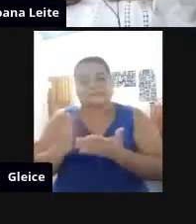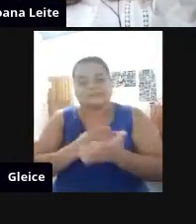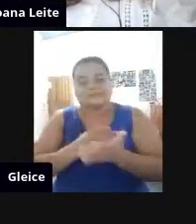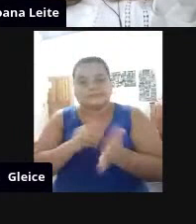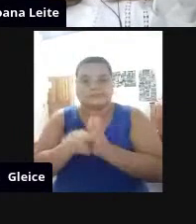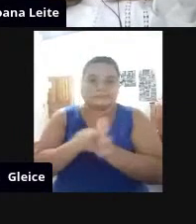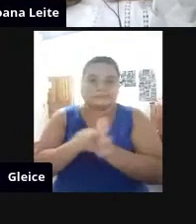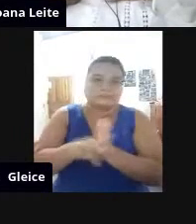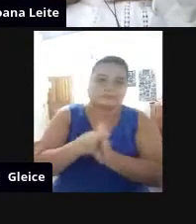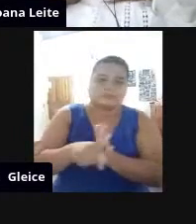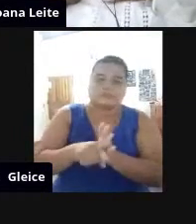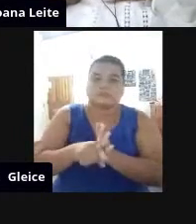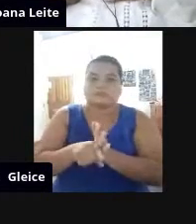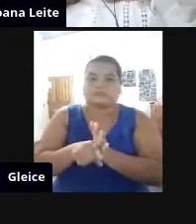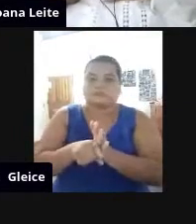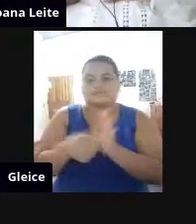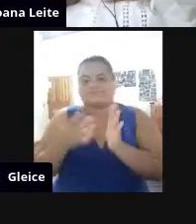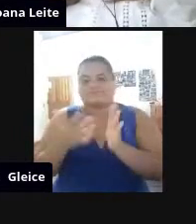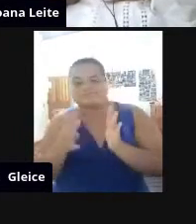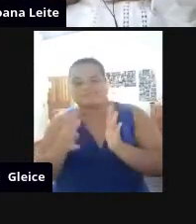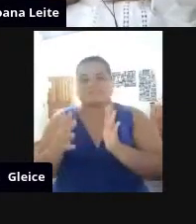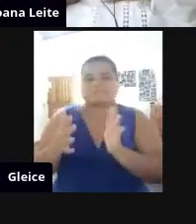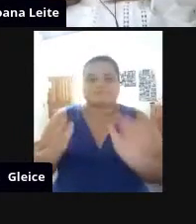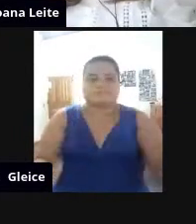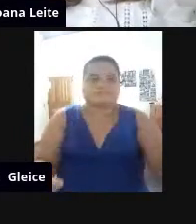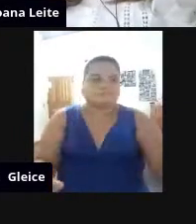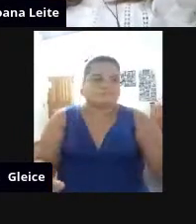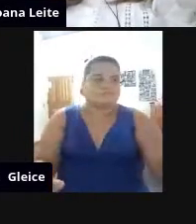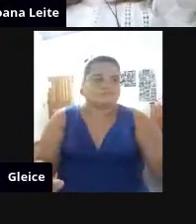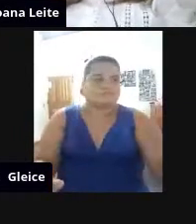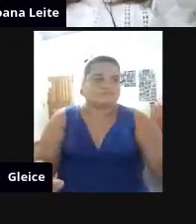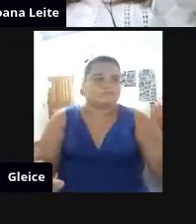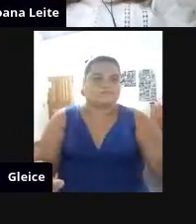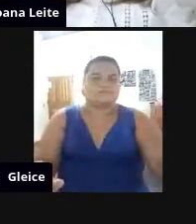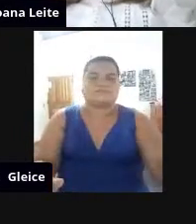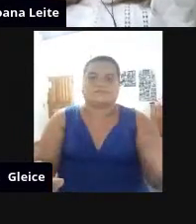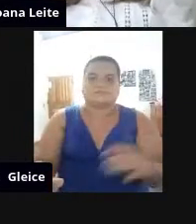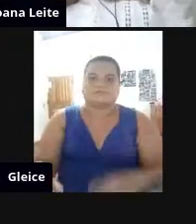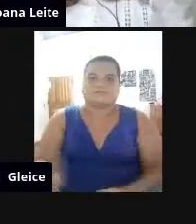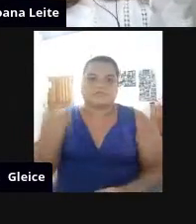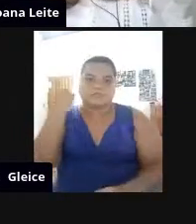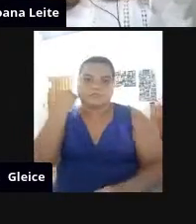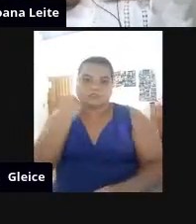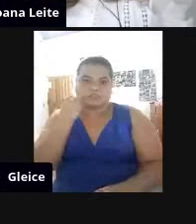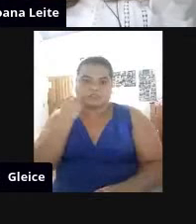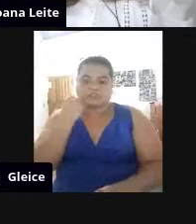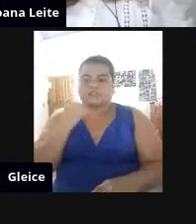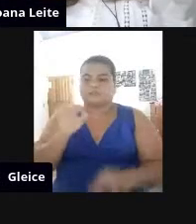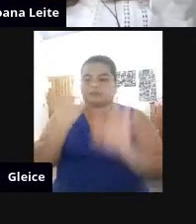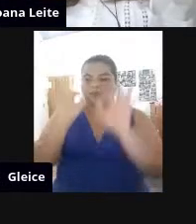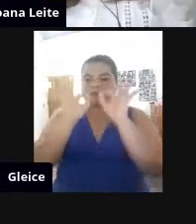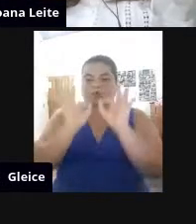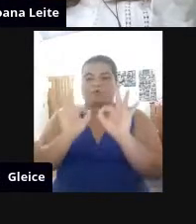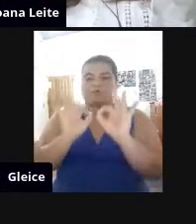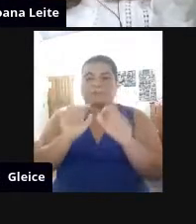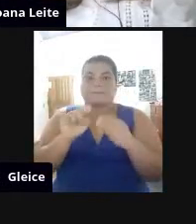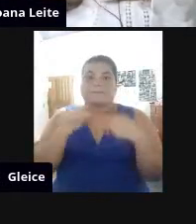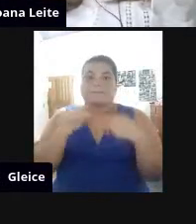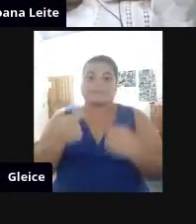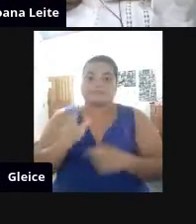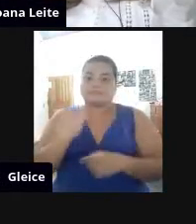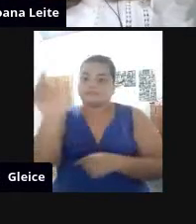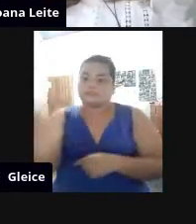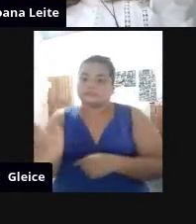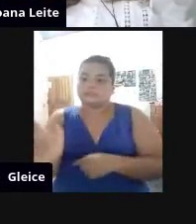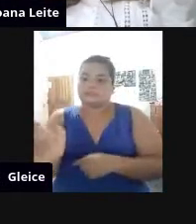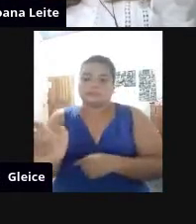para vocês, cada indivíduo é diferente. Então, às vezes, a dieta ela vai ser ótima, vai ser excelente para uma criança, mas para outra criança ela não vai fazer efeito